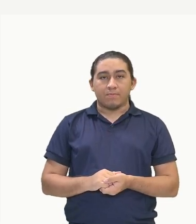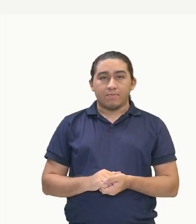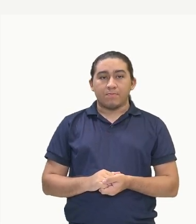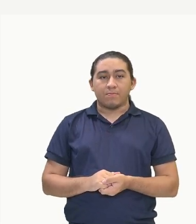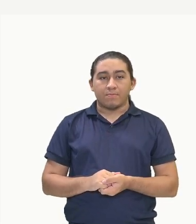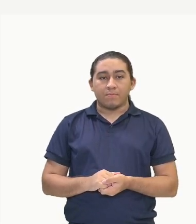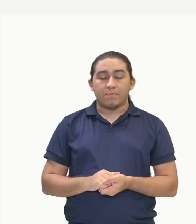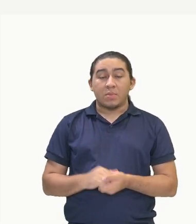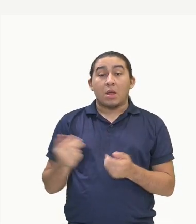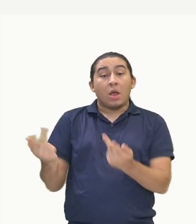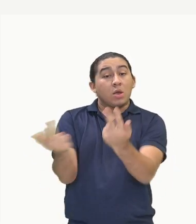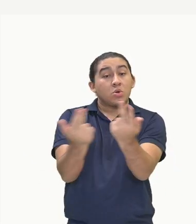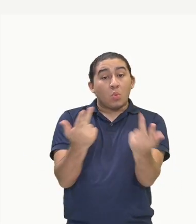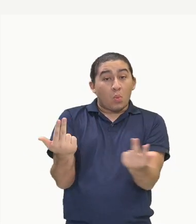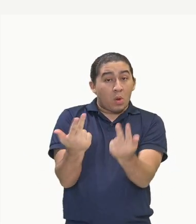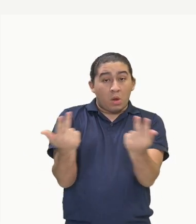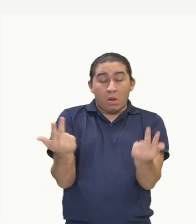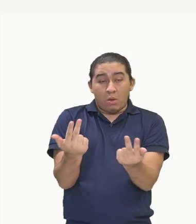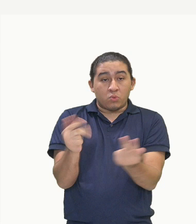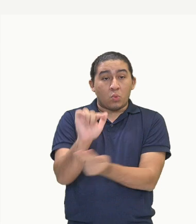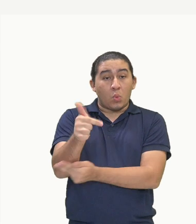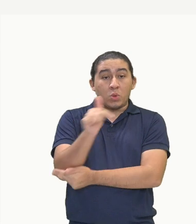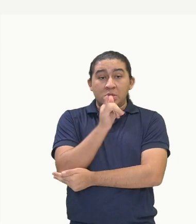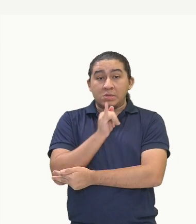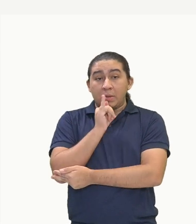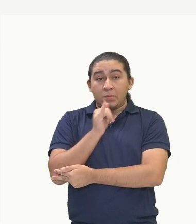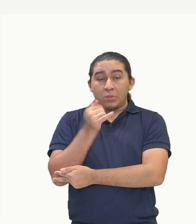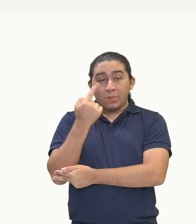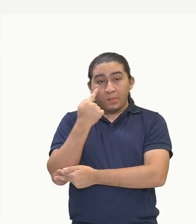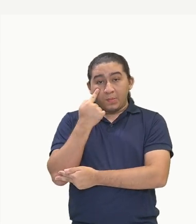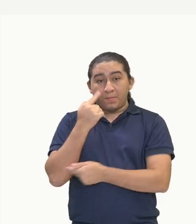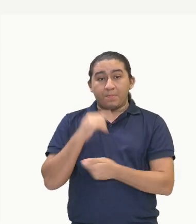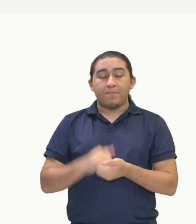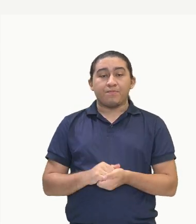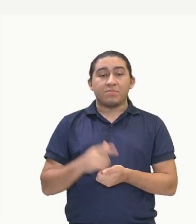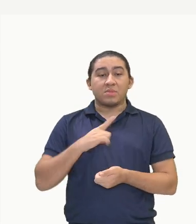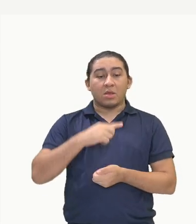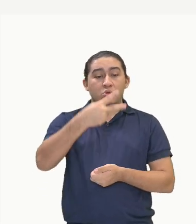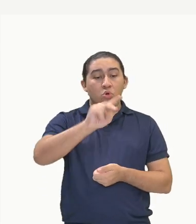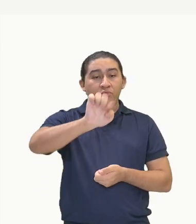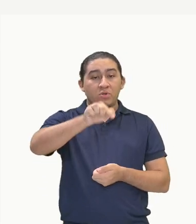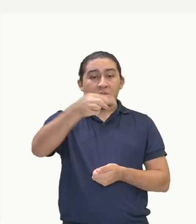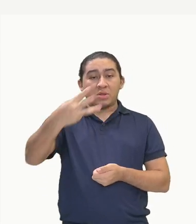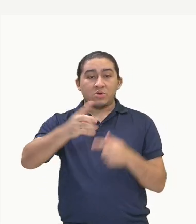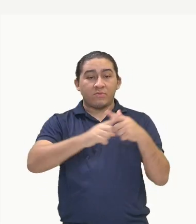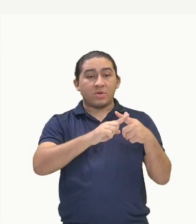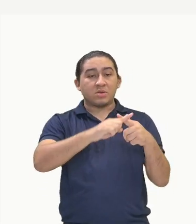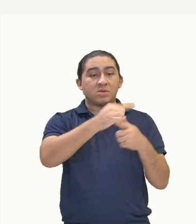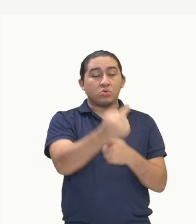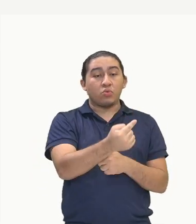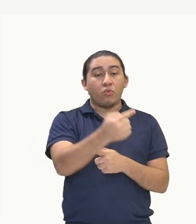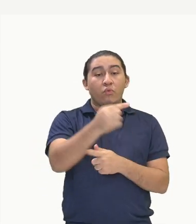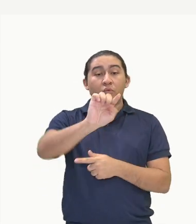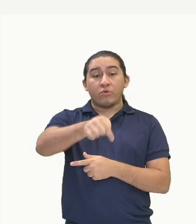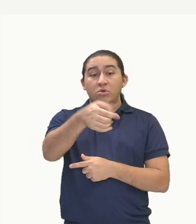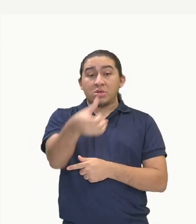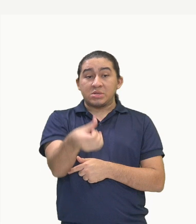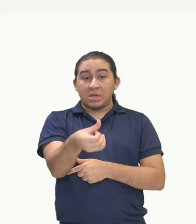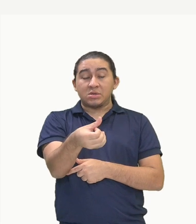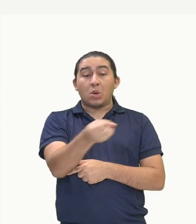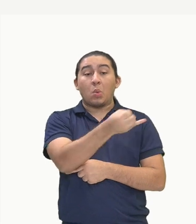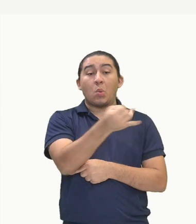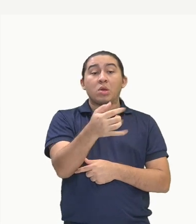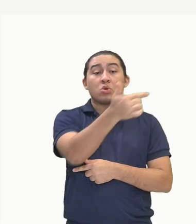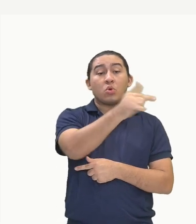A mesma coisa aqui no nosso segundo exemplo. Eu tenho 2,3 vezes 1,6. Quantas casas decimais eu tenho